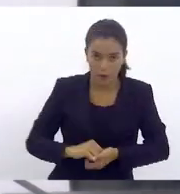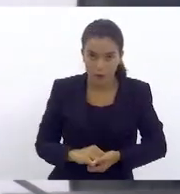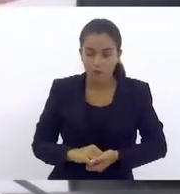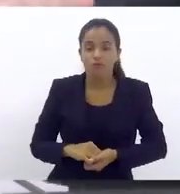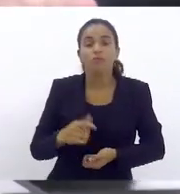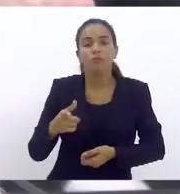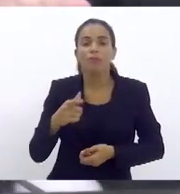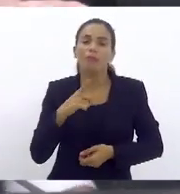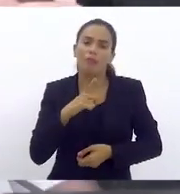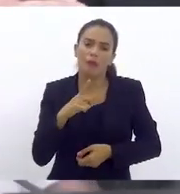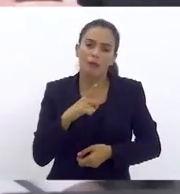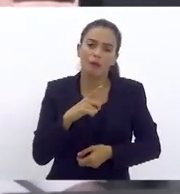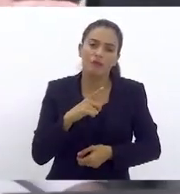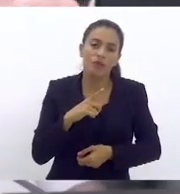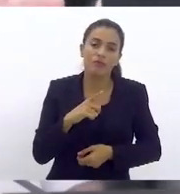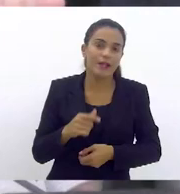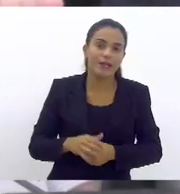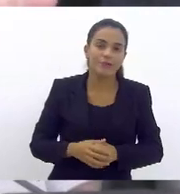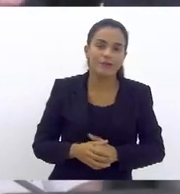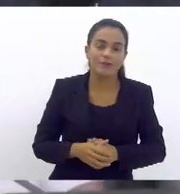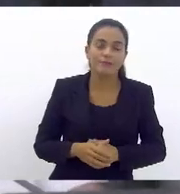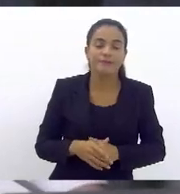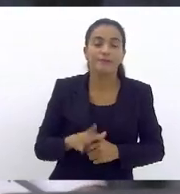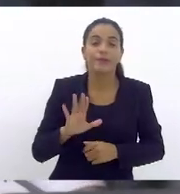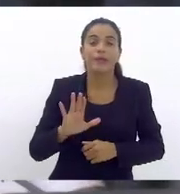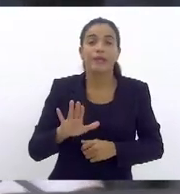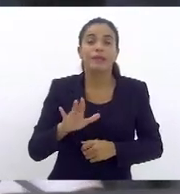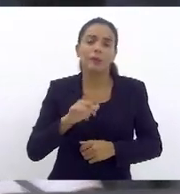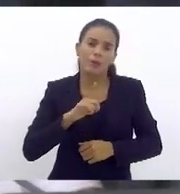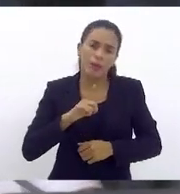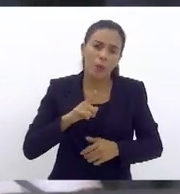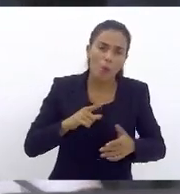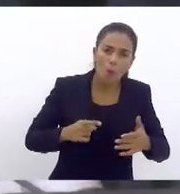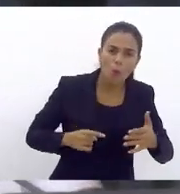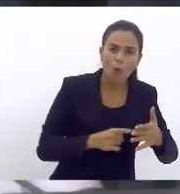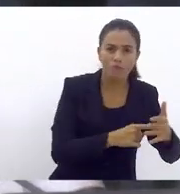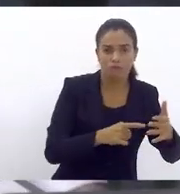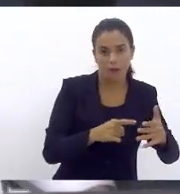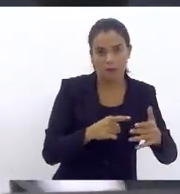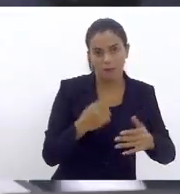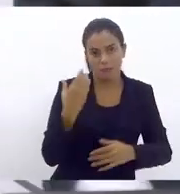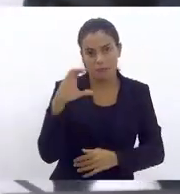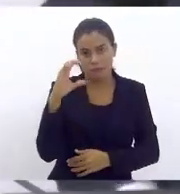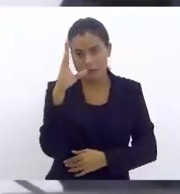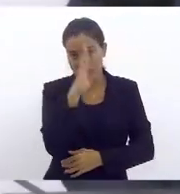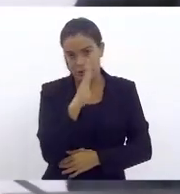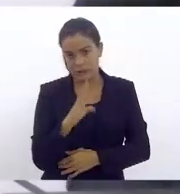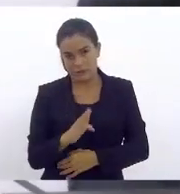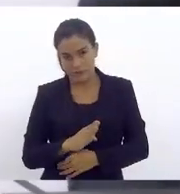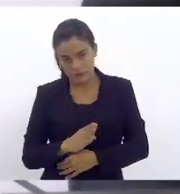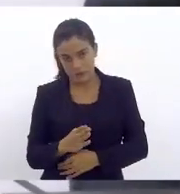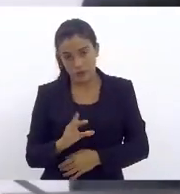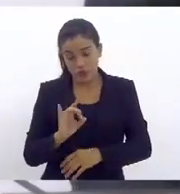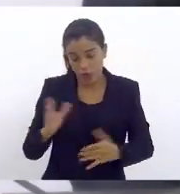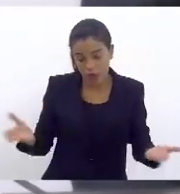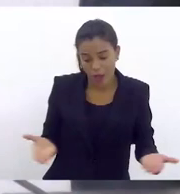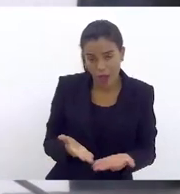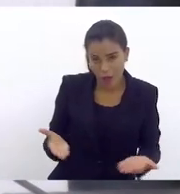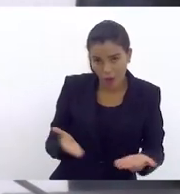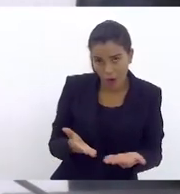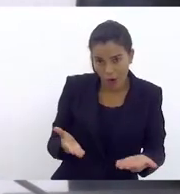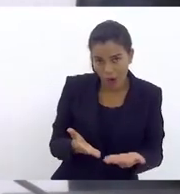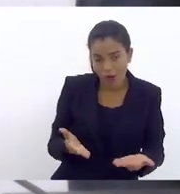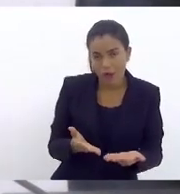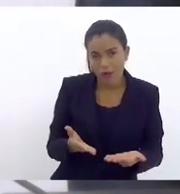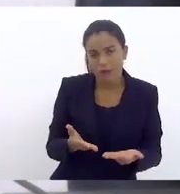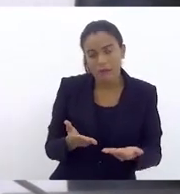e nós vivemos nos últimos anos uma um ataque Essência brasileiro uma fragilização profunda da ciência brasileira que só agora tá sendo